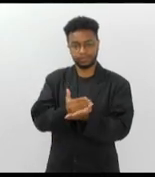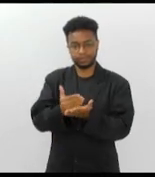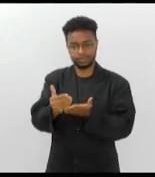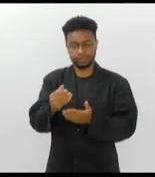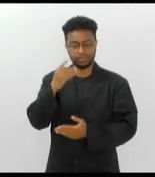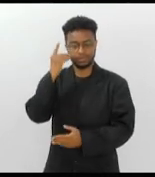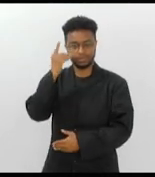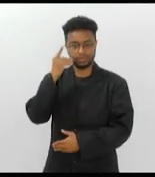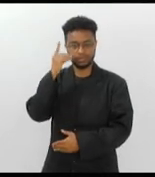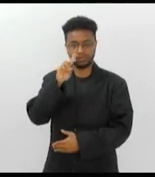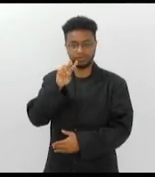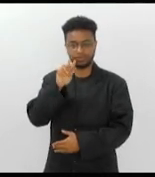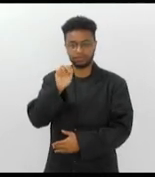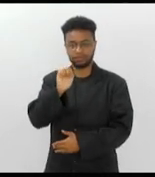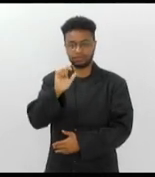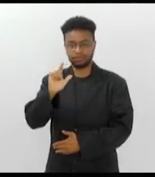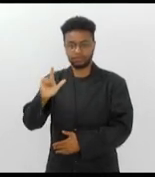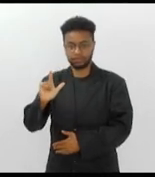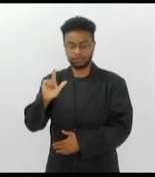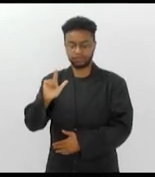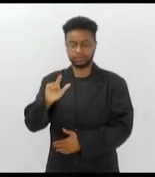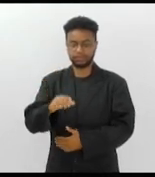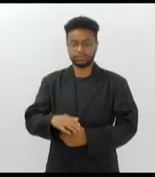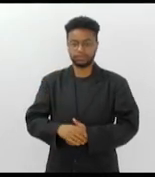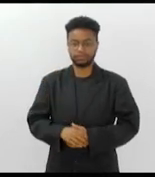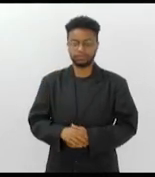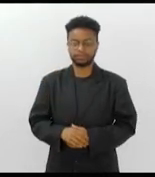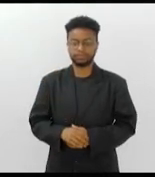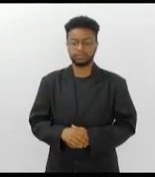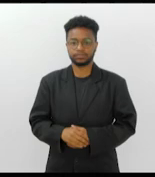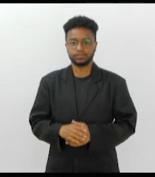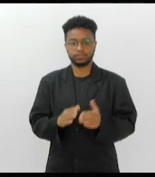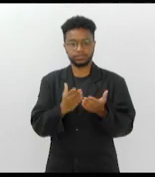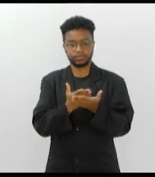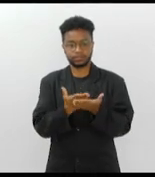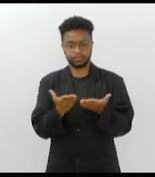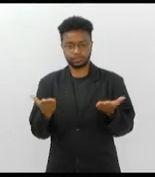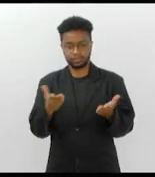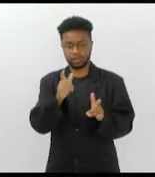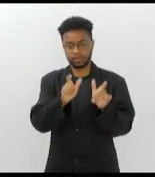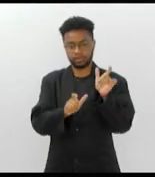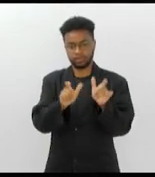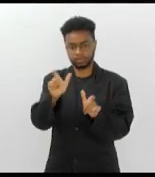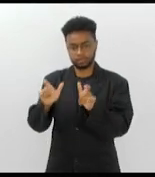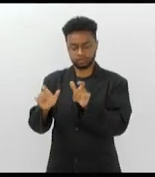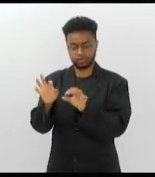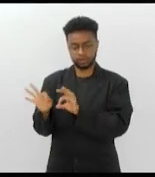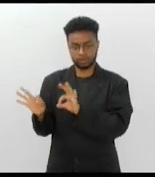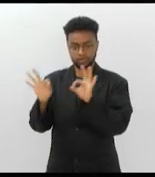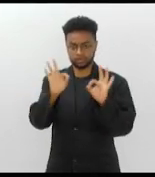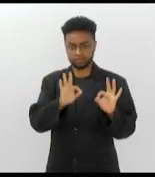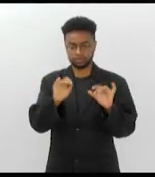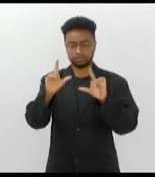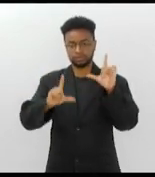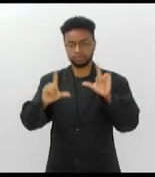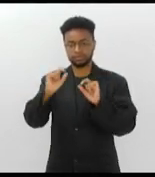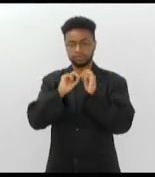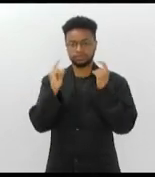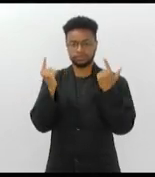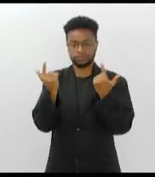deputado Valda Ceasa, senhoras e senhores telespectadores da TV